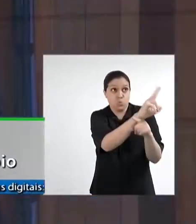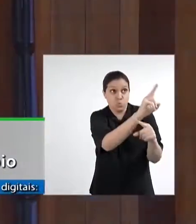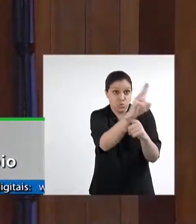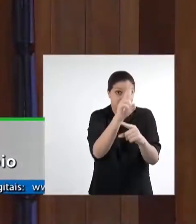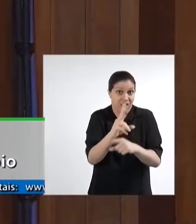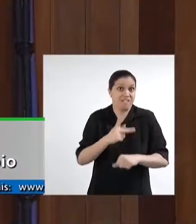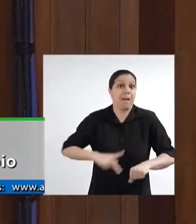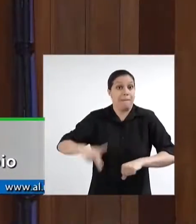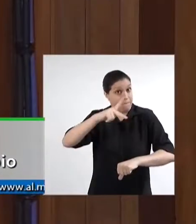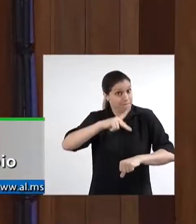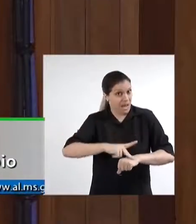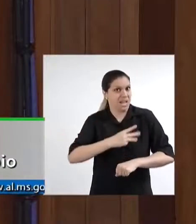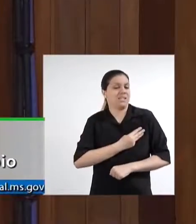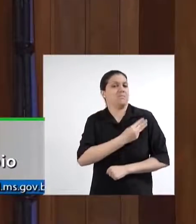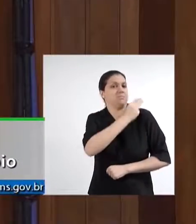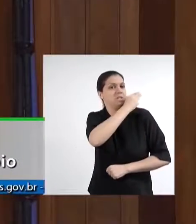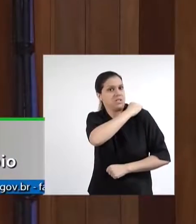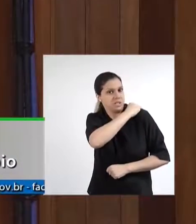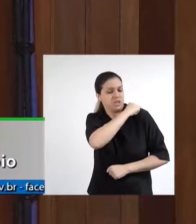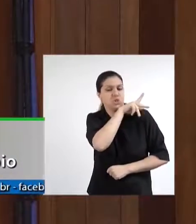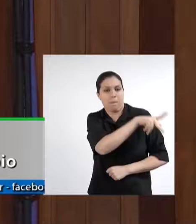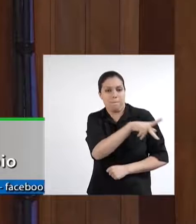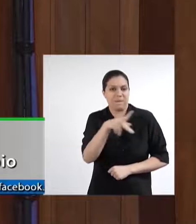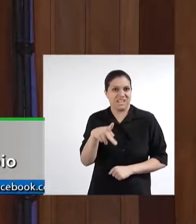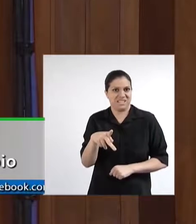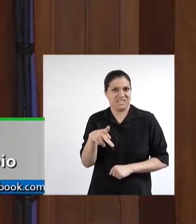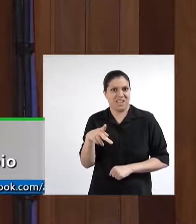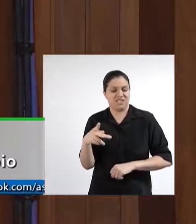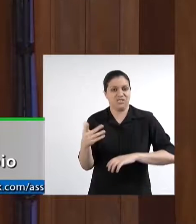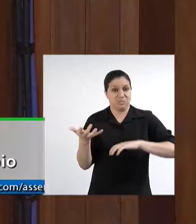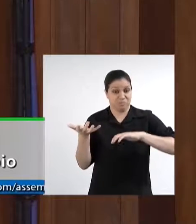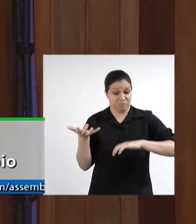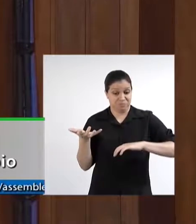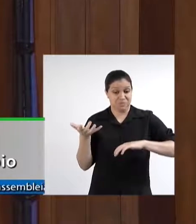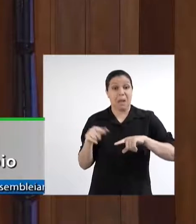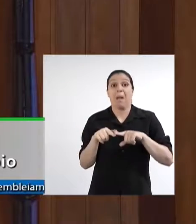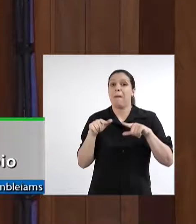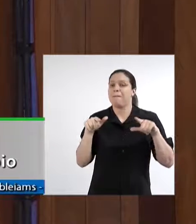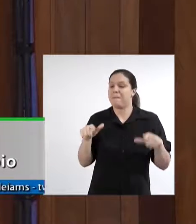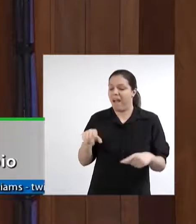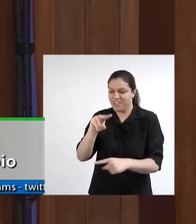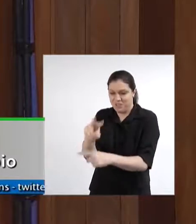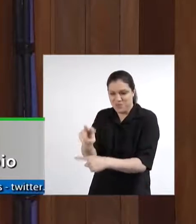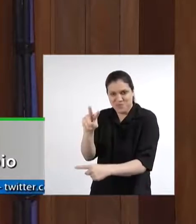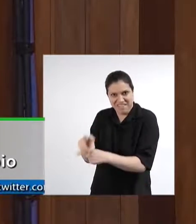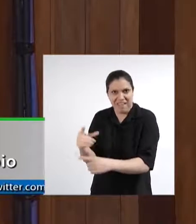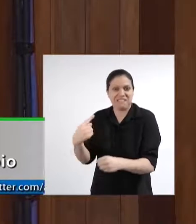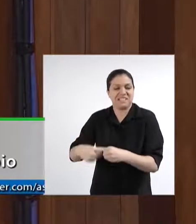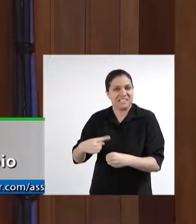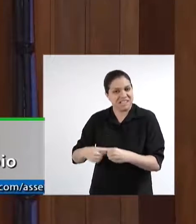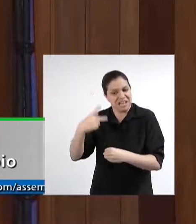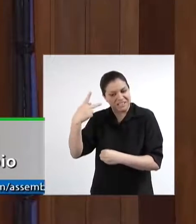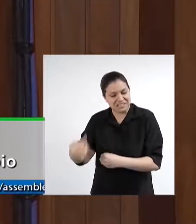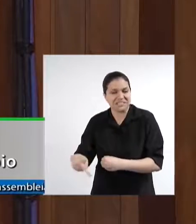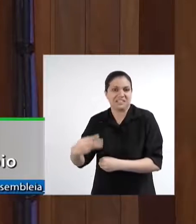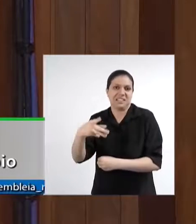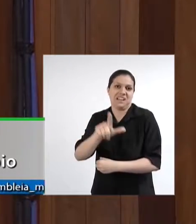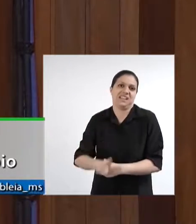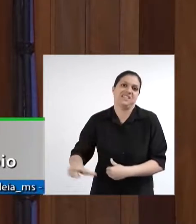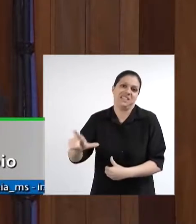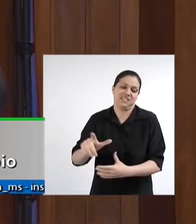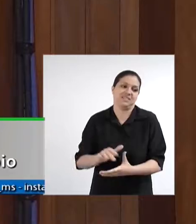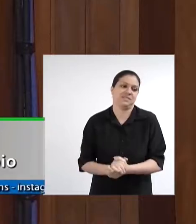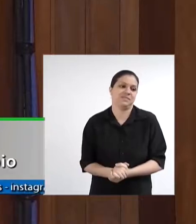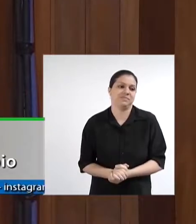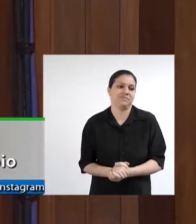nosso país como ministro, como presidente do Congresso Nacional, mas, acima de tudo, cuidava da sua Três Lagoas. E deixou uma grande herdeira,